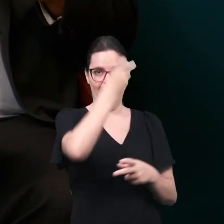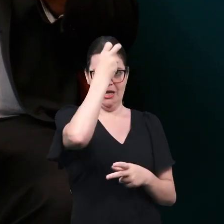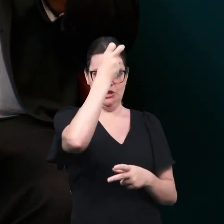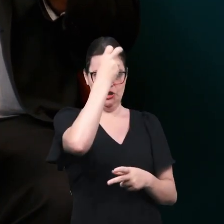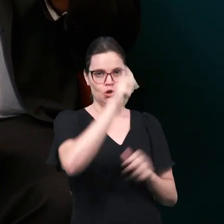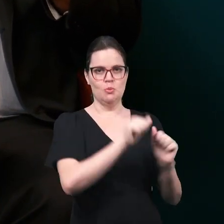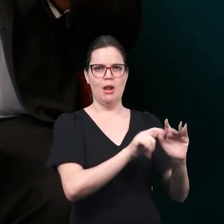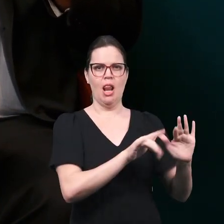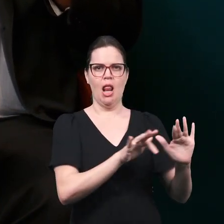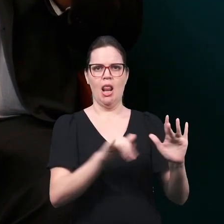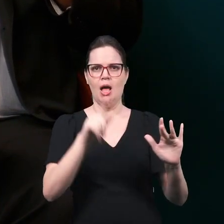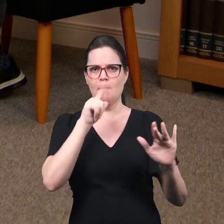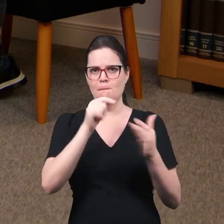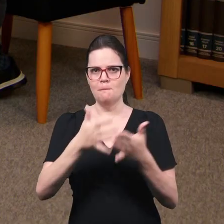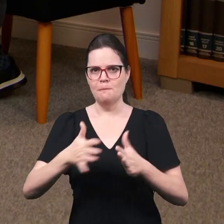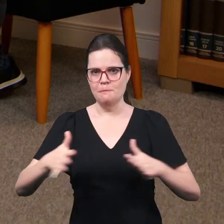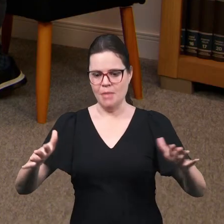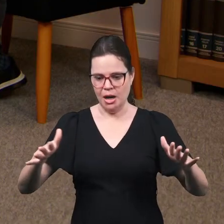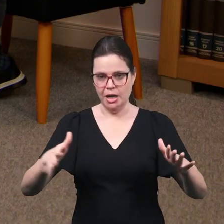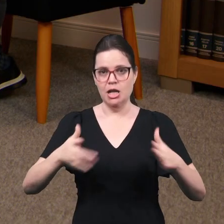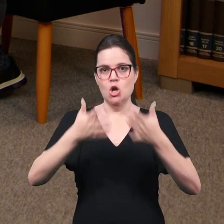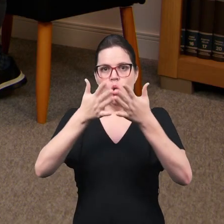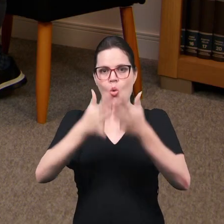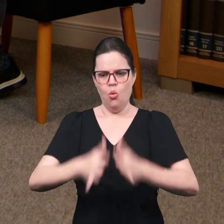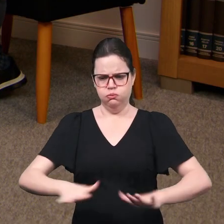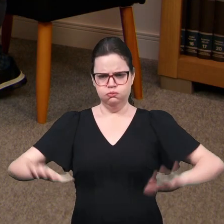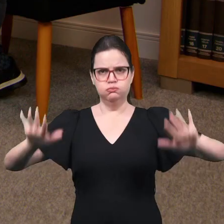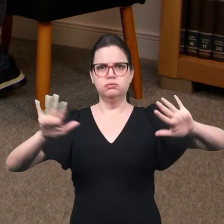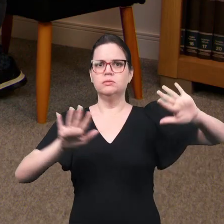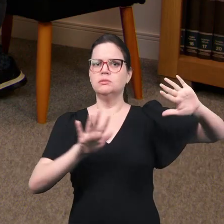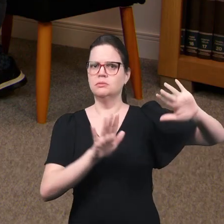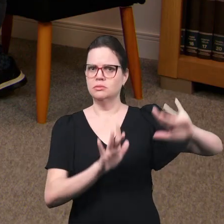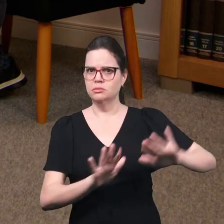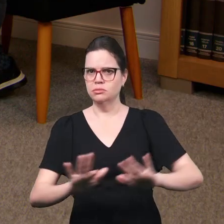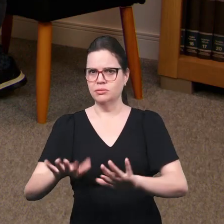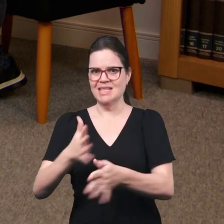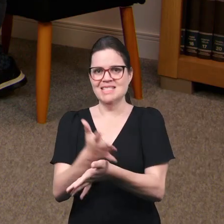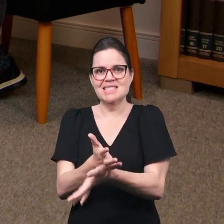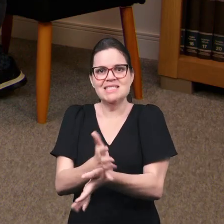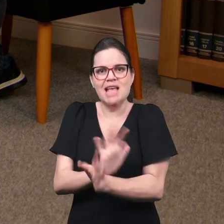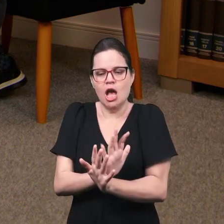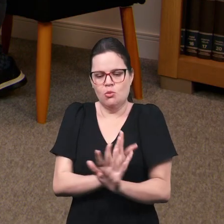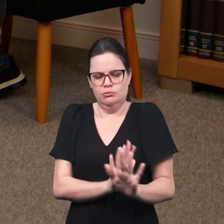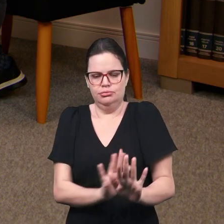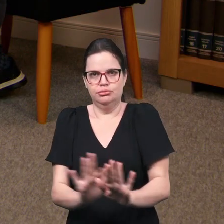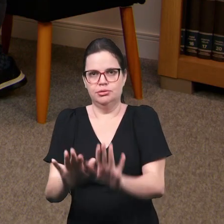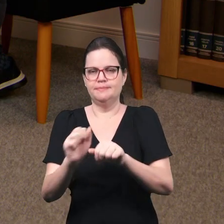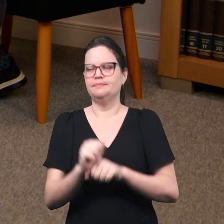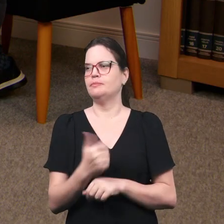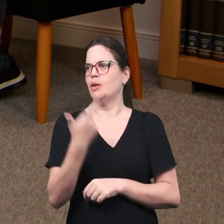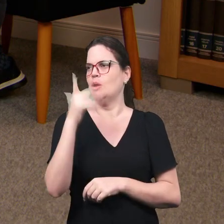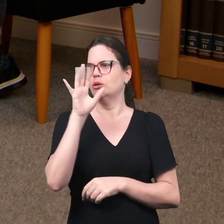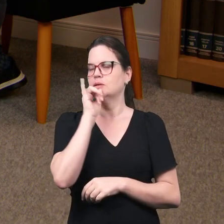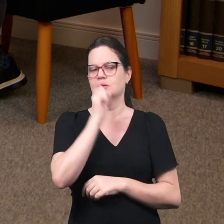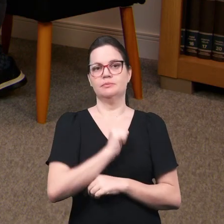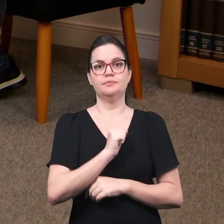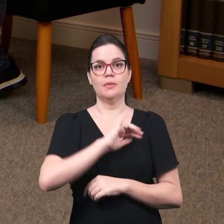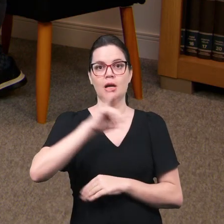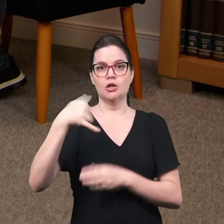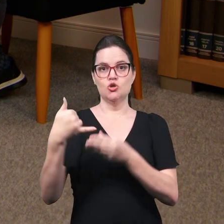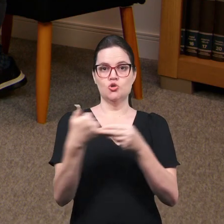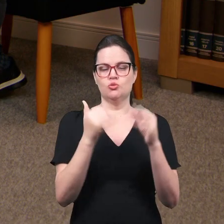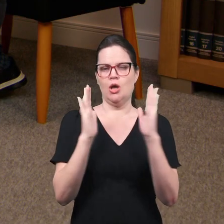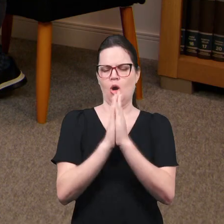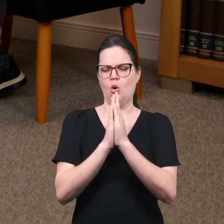seco. Um outro exemplo sobre onipotência, Josué, quando fez uma